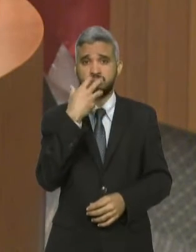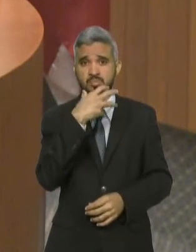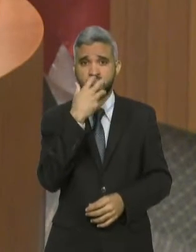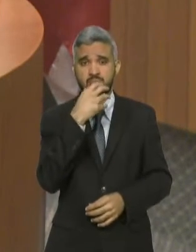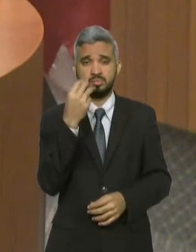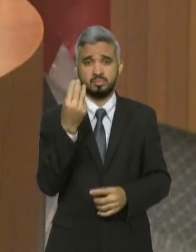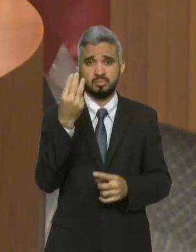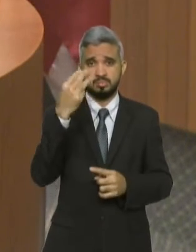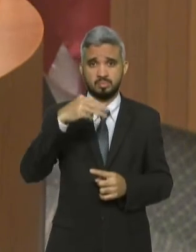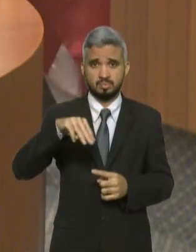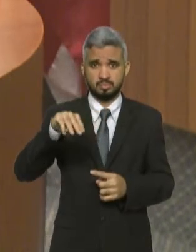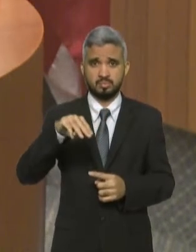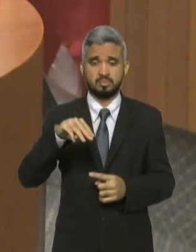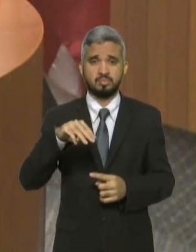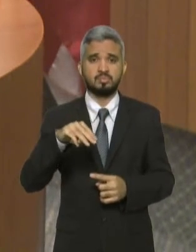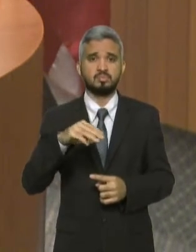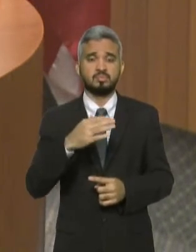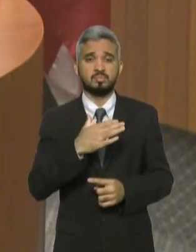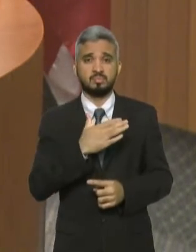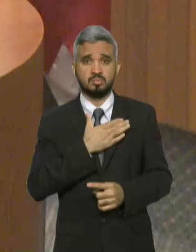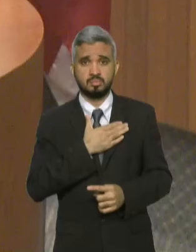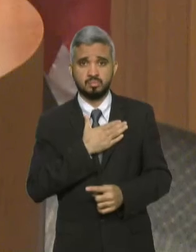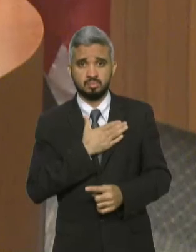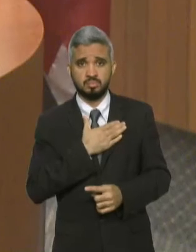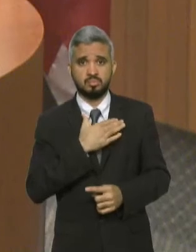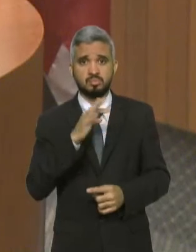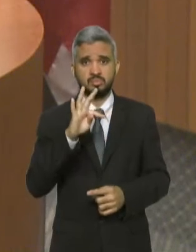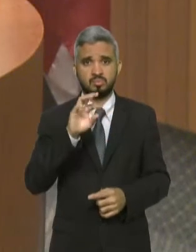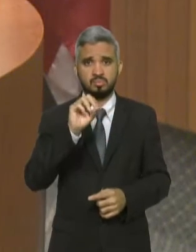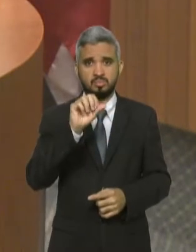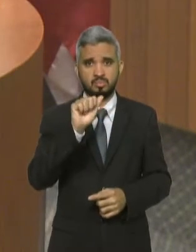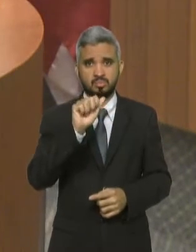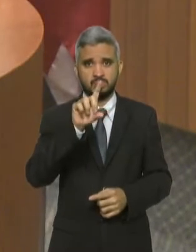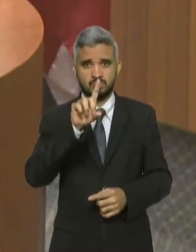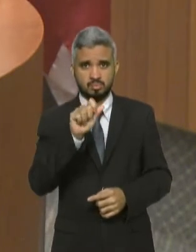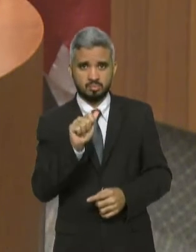caráter de patrimônio imaterial da cultura do Maranhão.